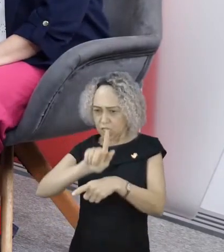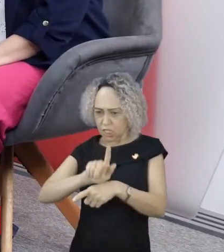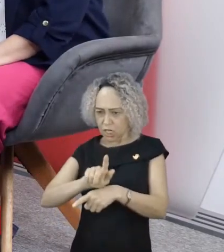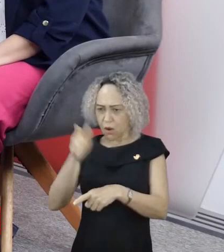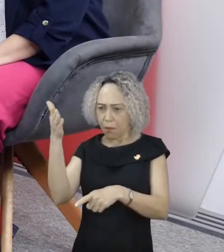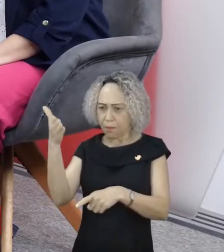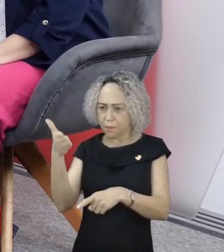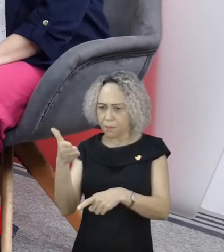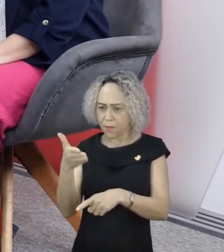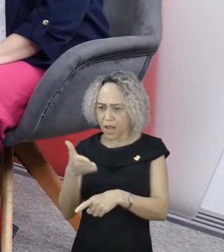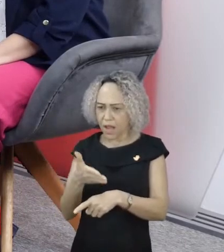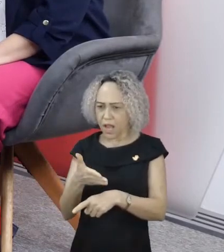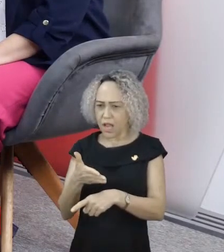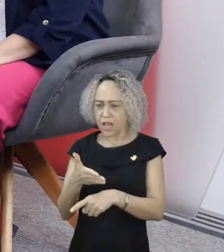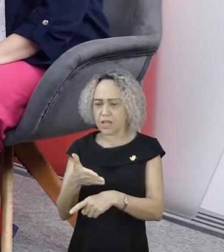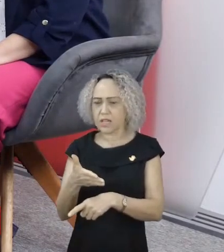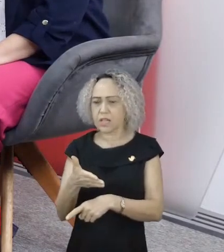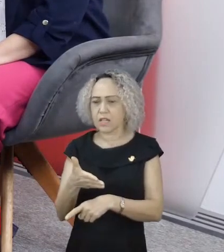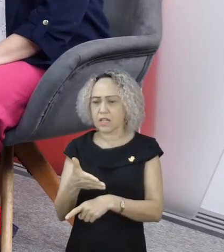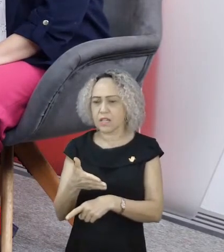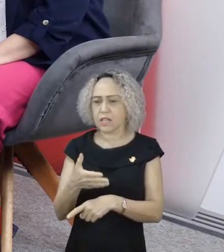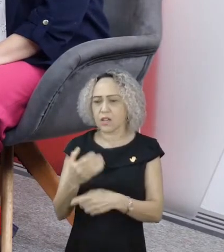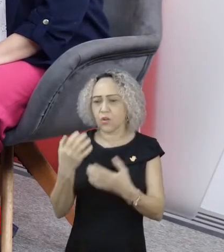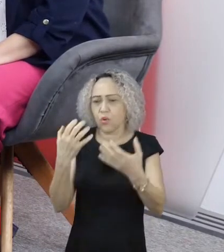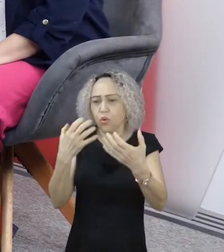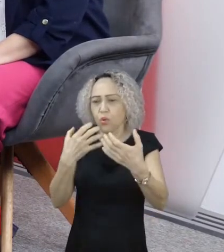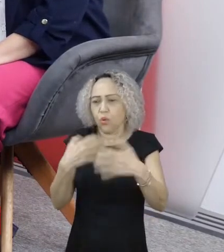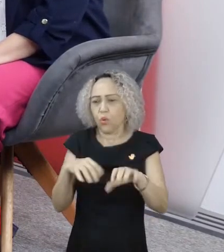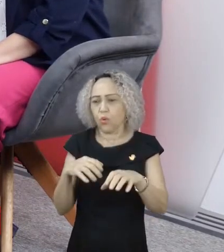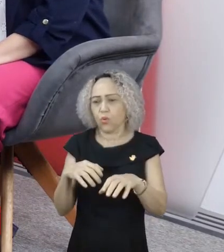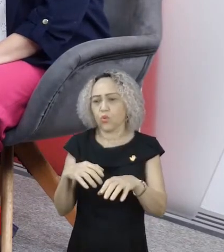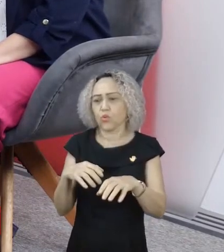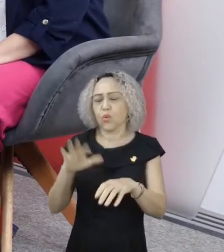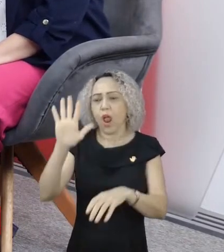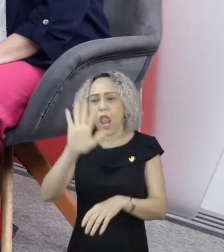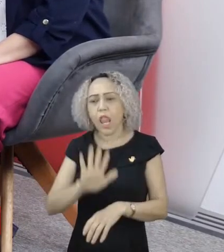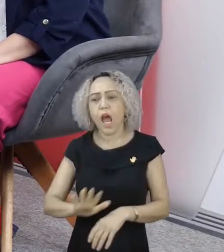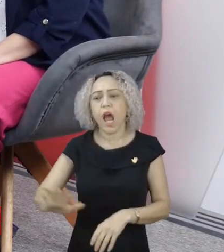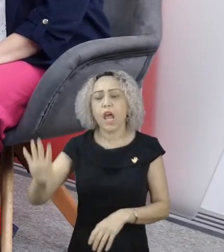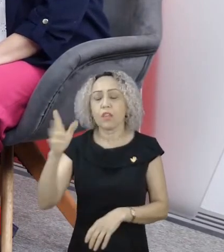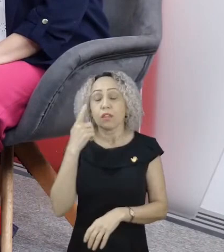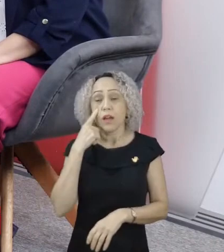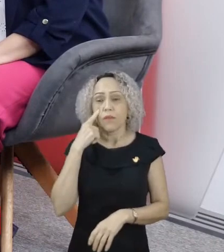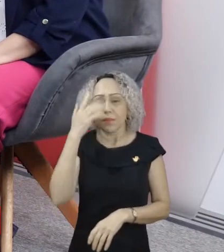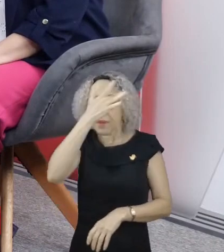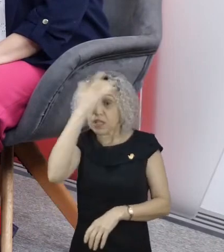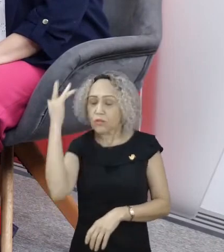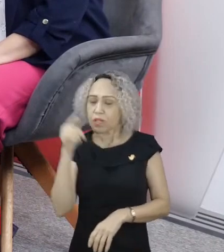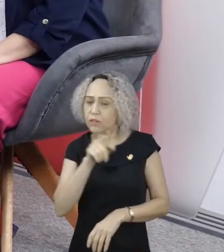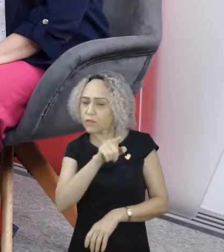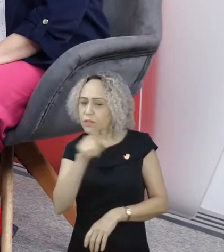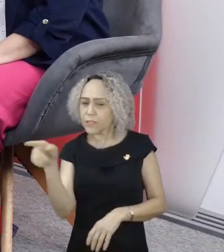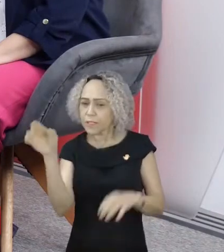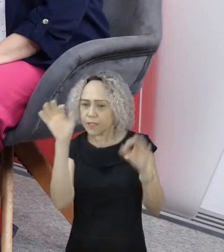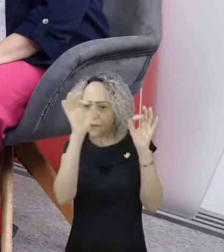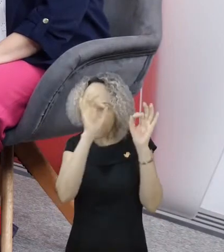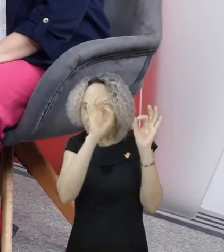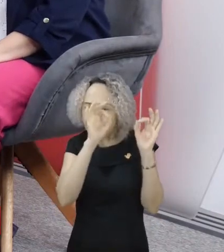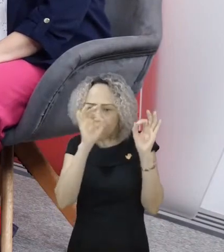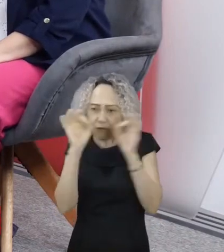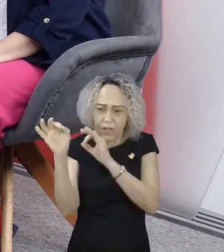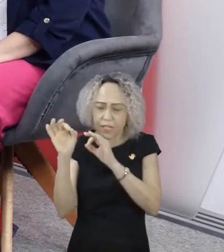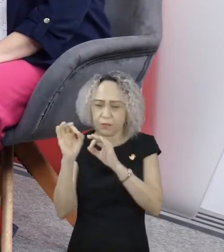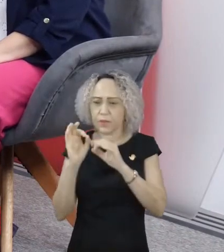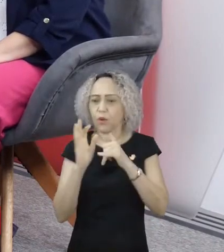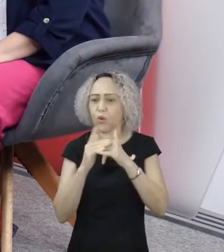Gestão/concurso nacional, tá aparecendo para quem está acompanhando aqui o jornal pelo YouTube, está aparecendo o link, aí você pode pegar mais